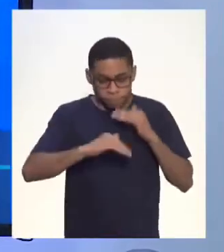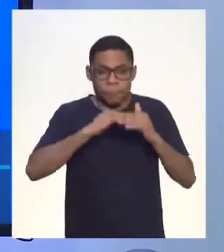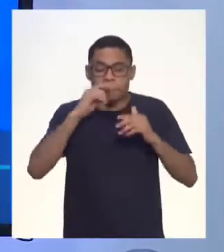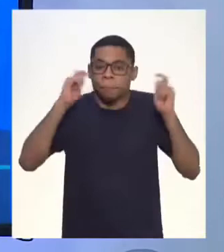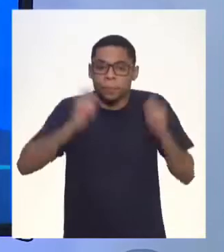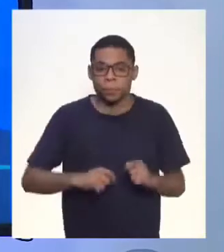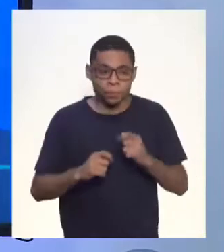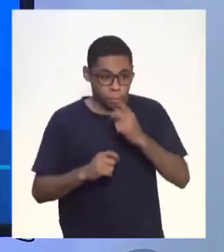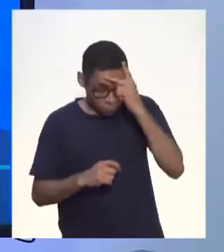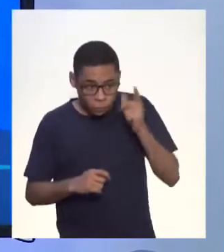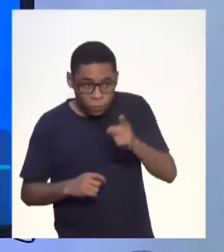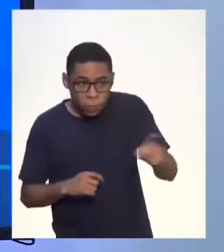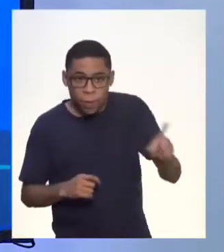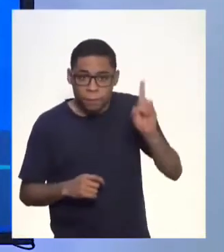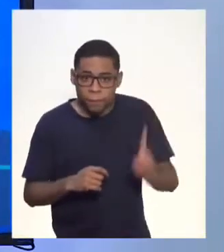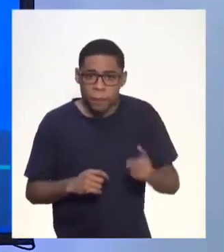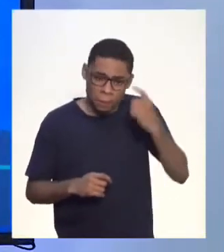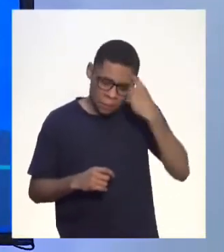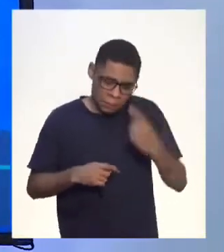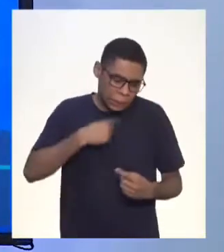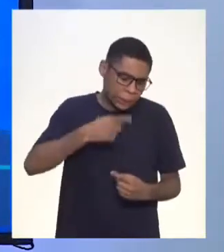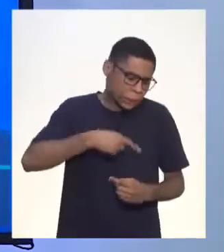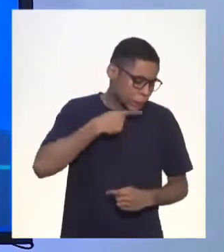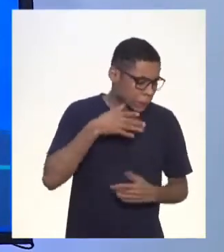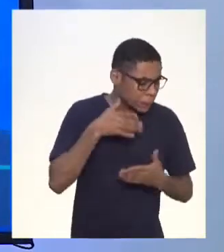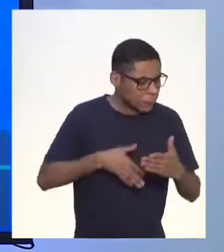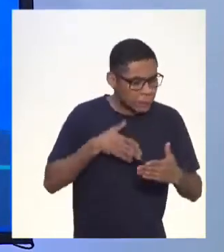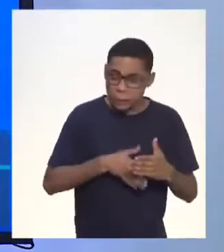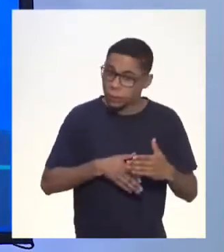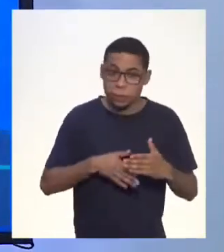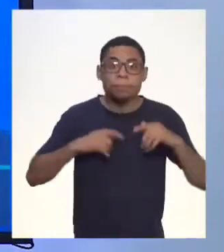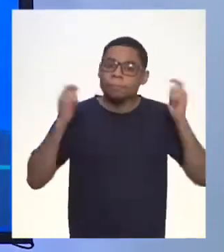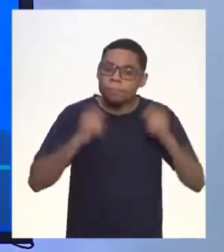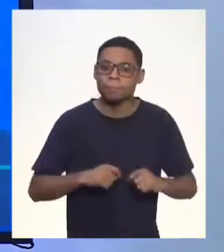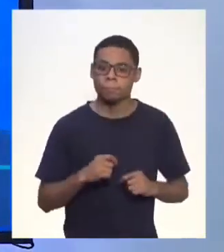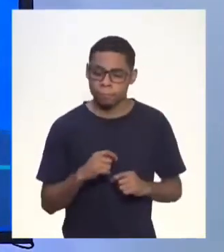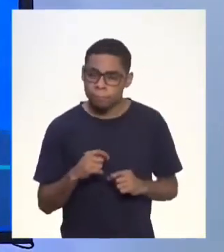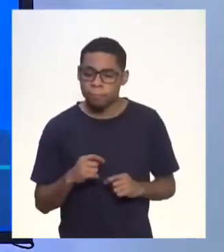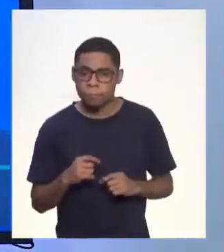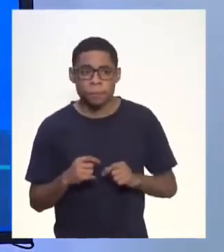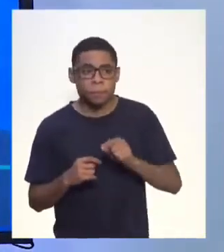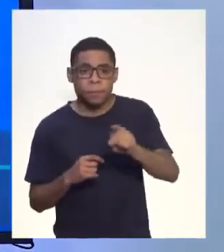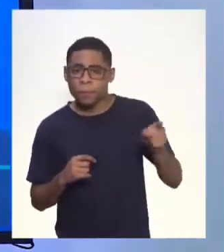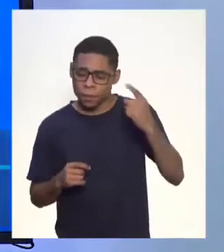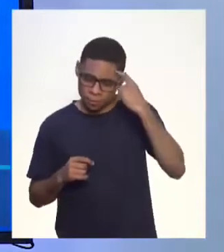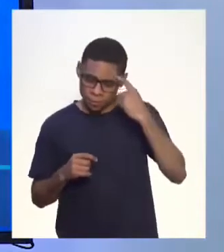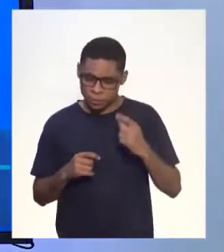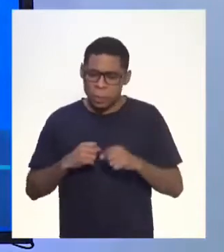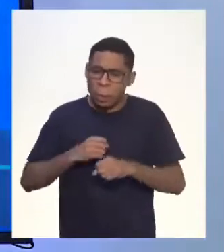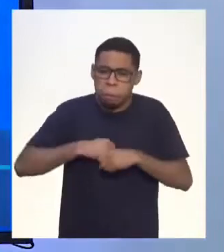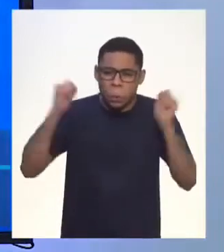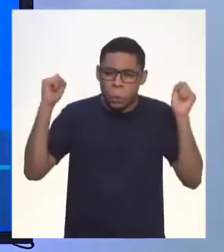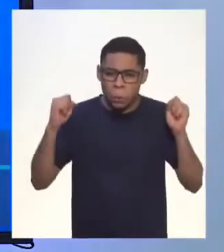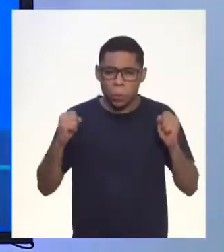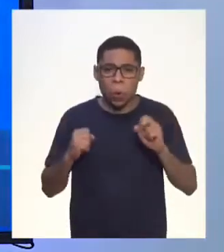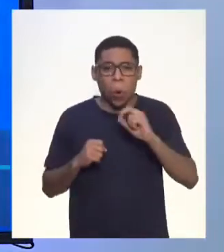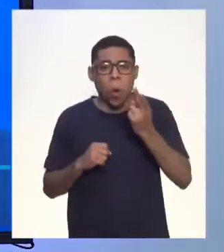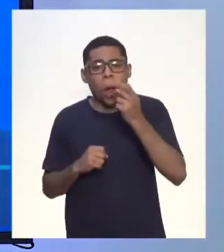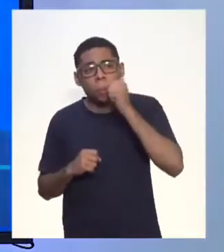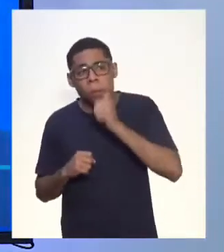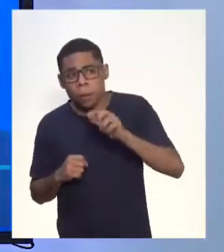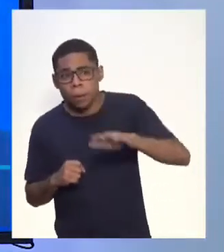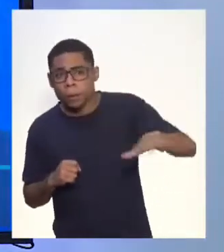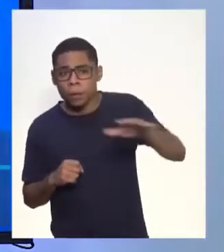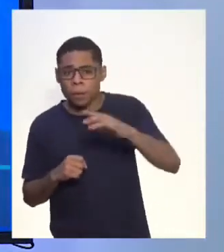com deficiência, ou melhor, com as pessoas que têm algum problema, e na questão do empoderamento lá das mulheres, naquele